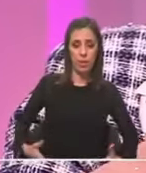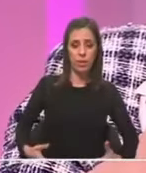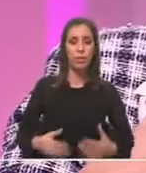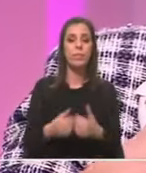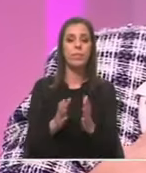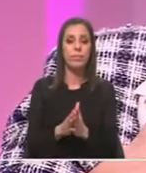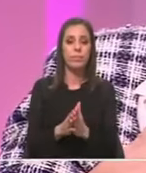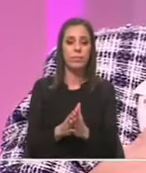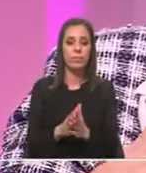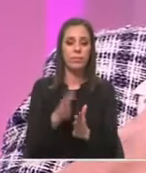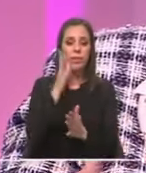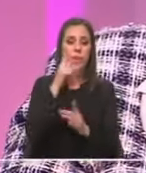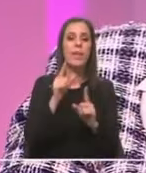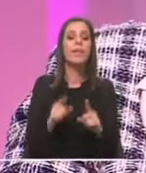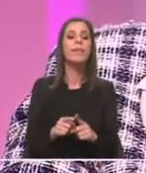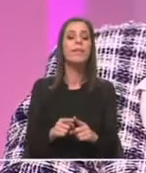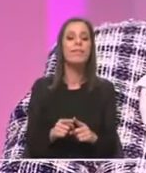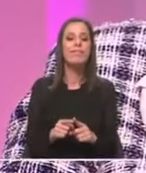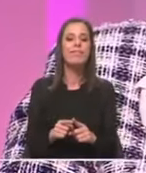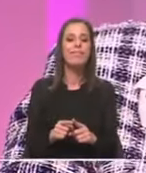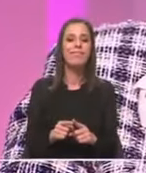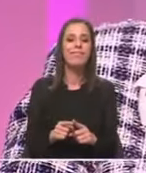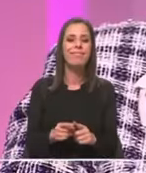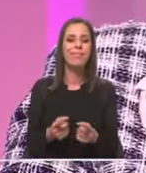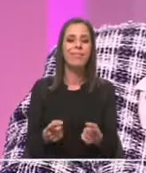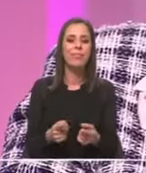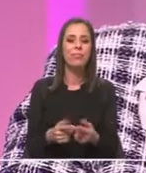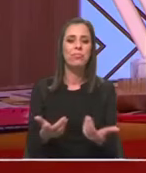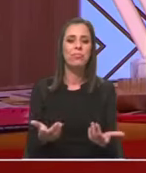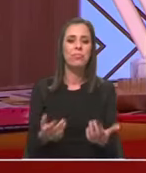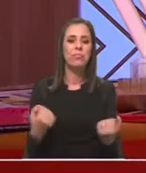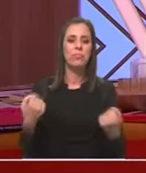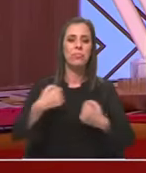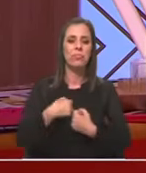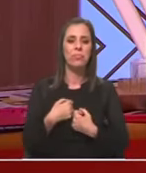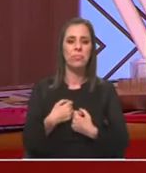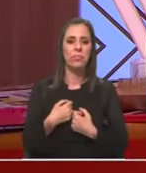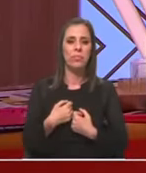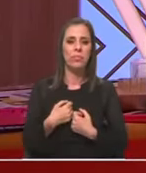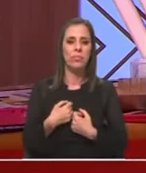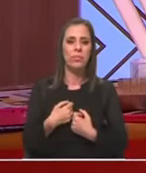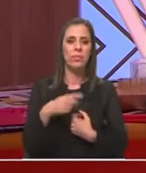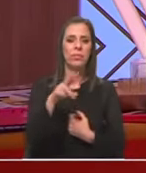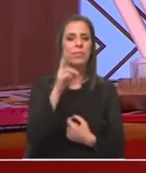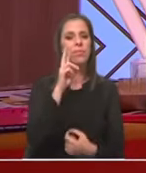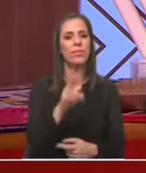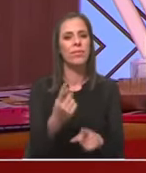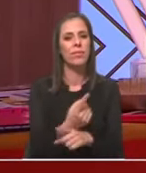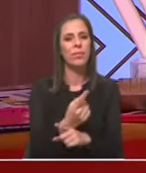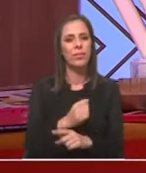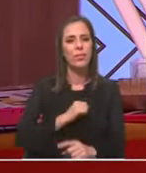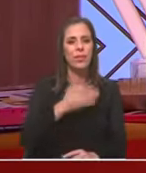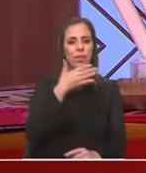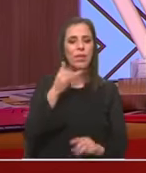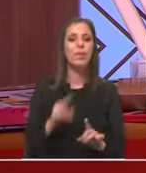todas quentinhas certo e um casaco daquele Ah eu estou a ver ali coisas minhas